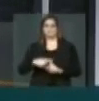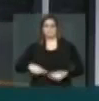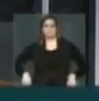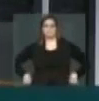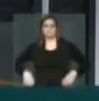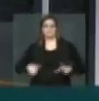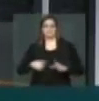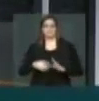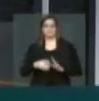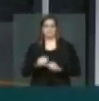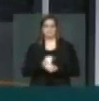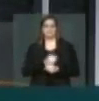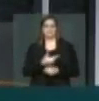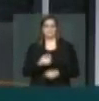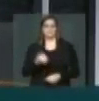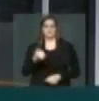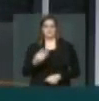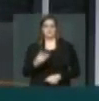em 2013